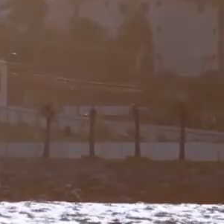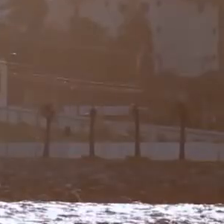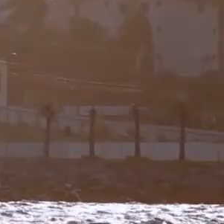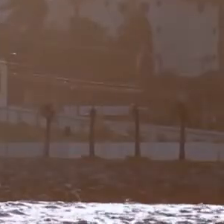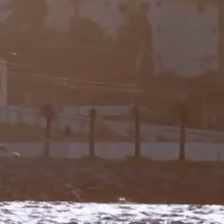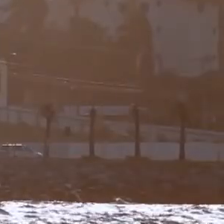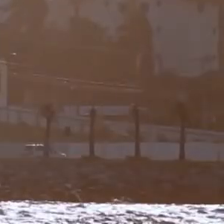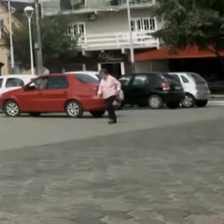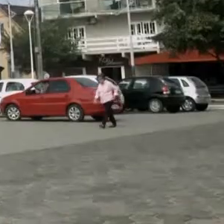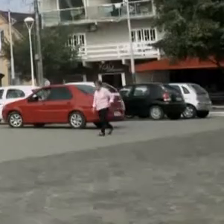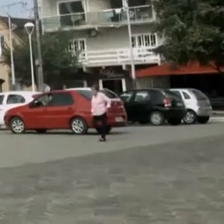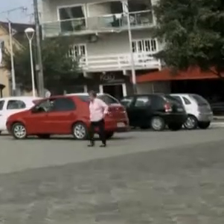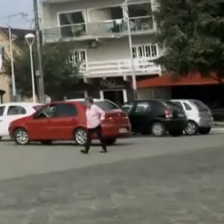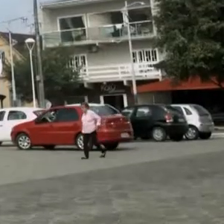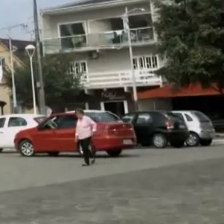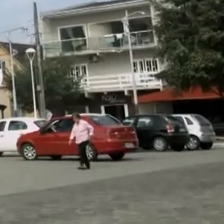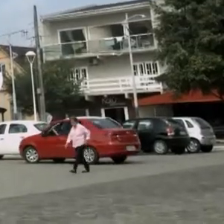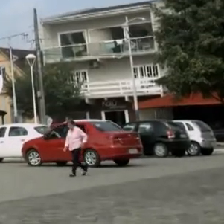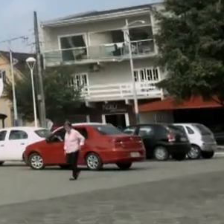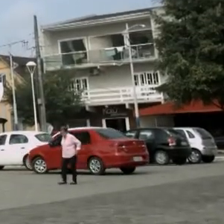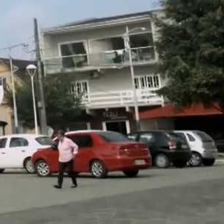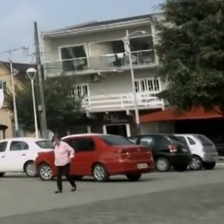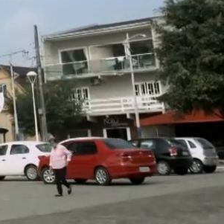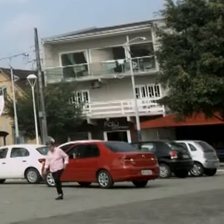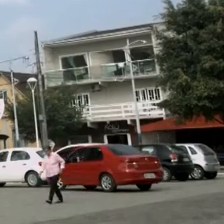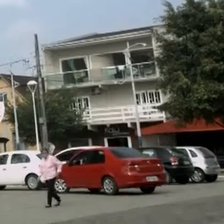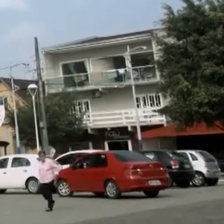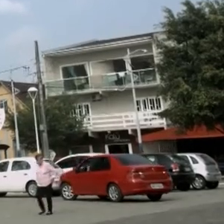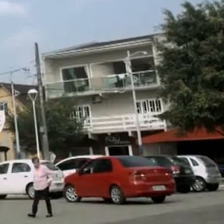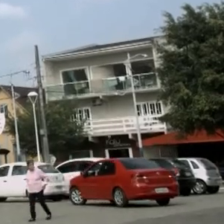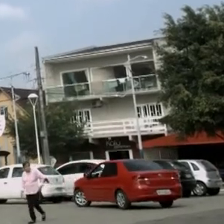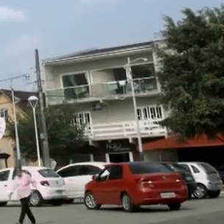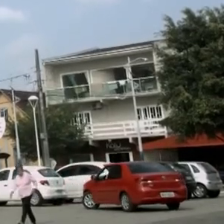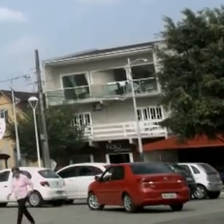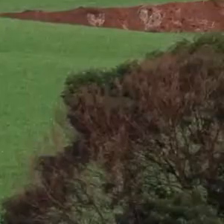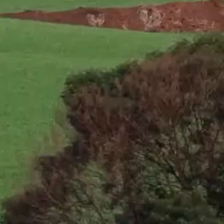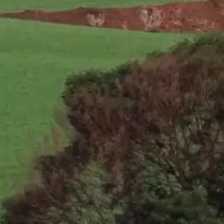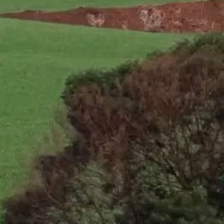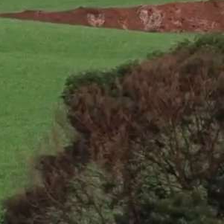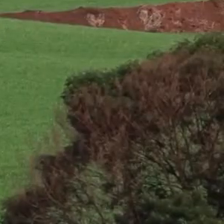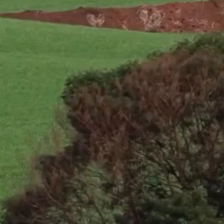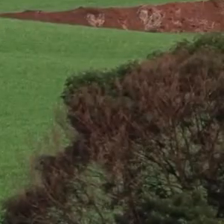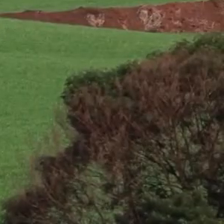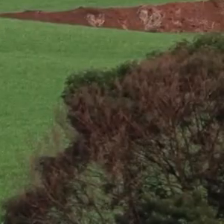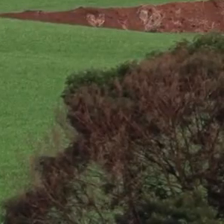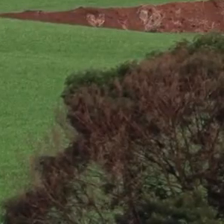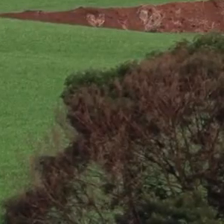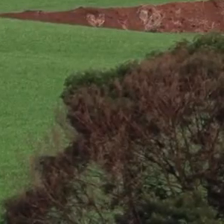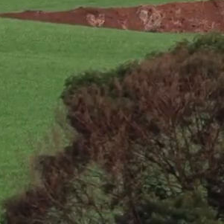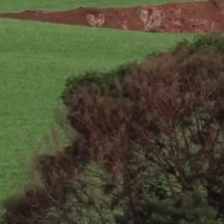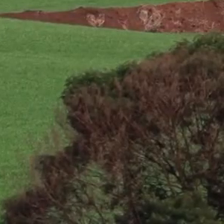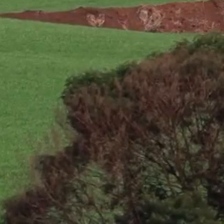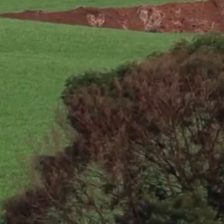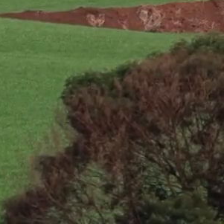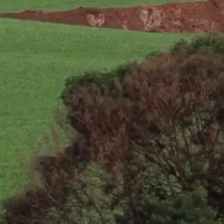E aí no vídeo de